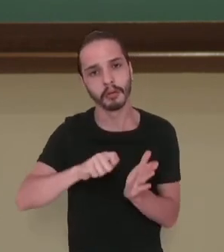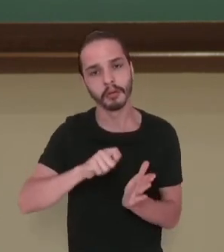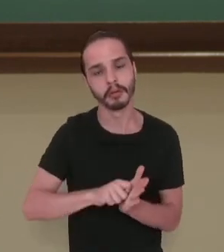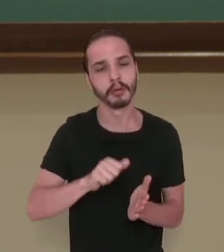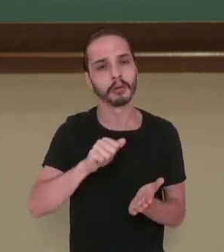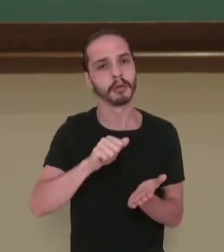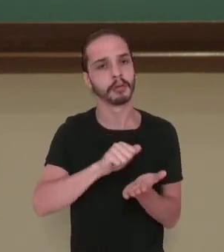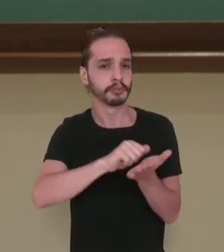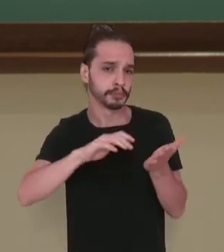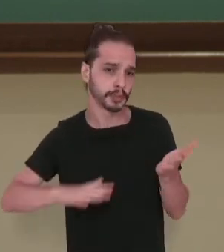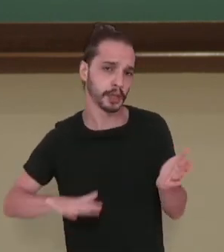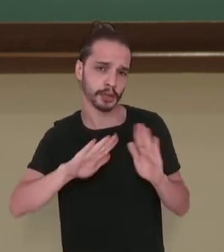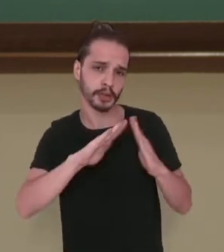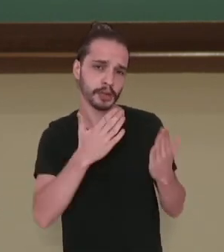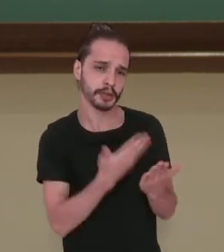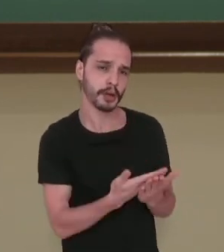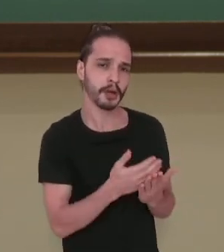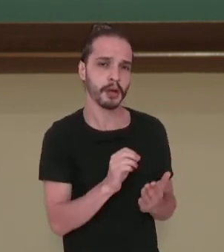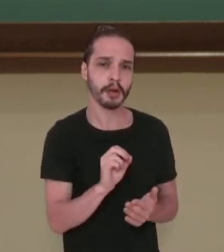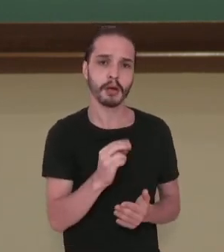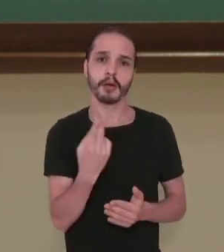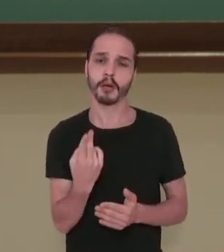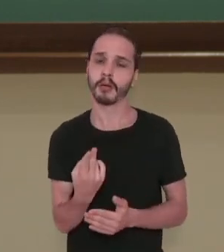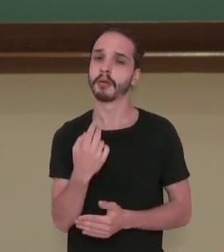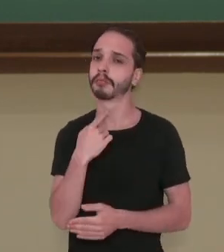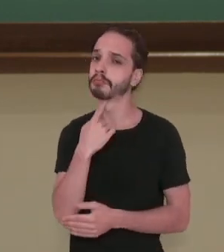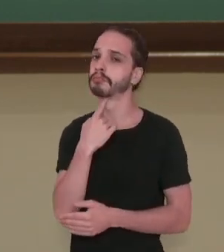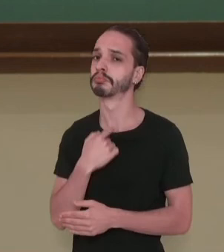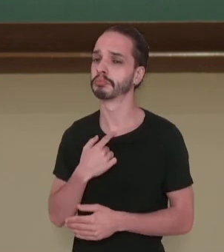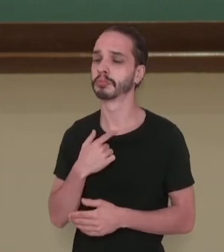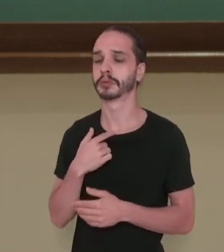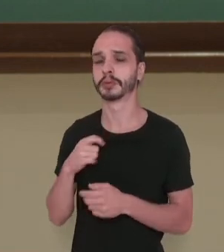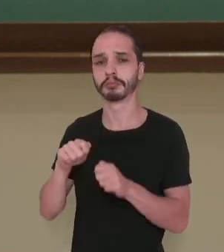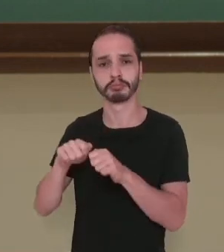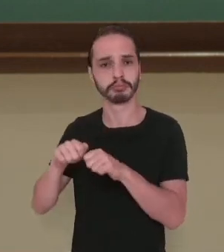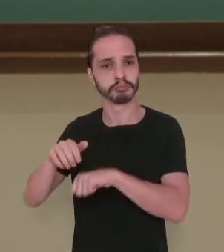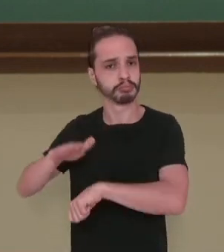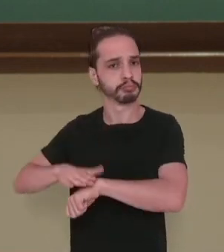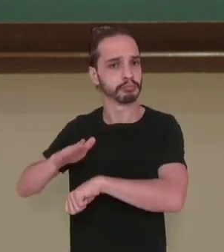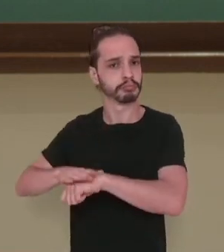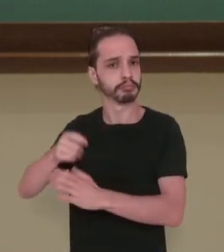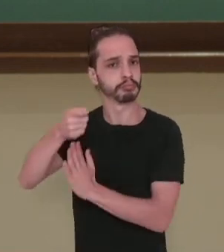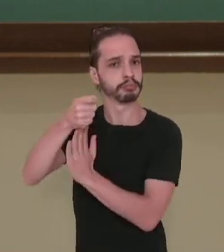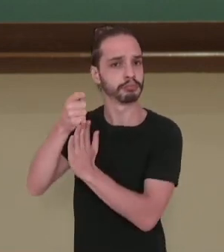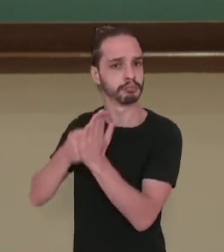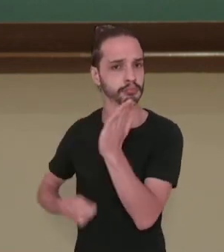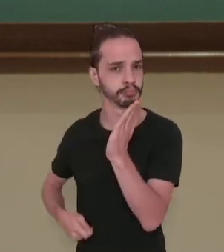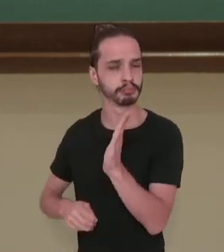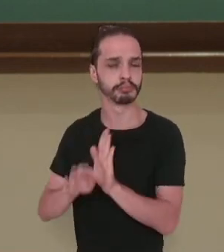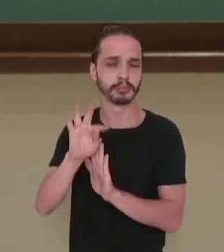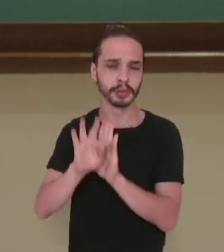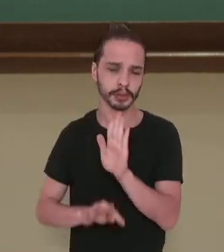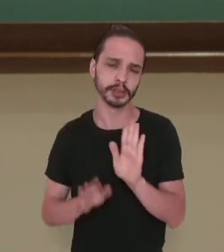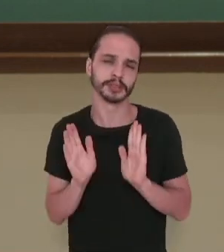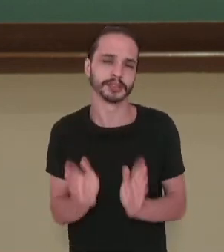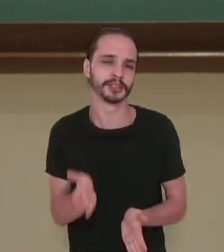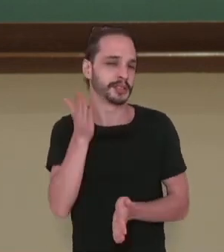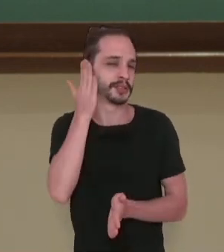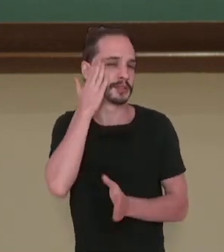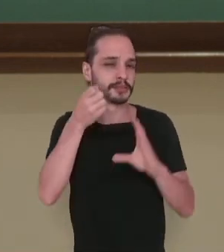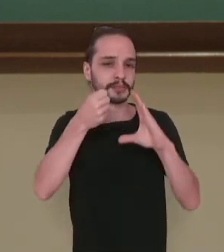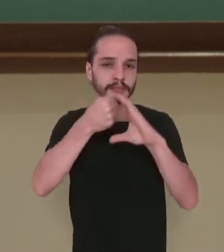atividade escolar, ou que a gente se sinta impelido a produzir, né, por conta própria aí, um texto de opinião, a gente já sabe aí quais são